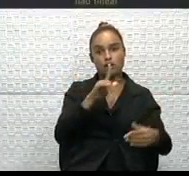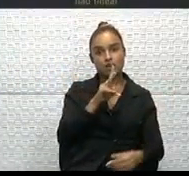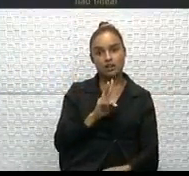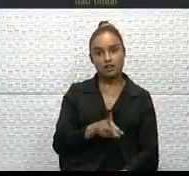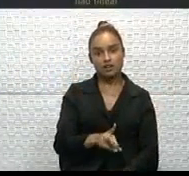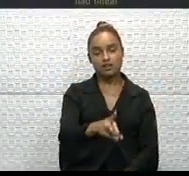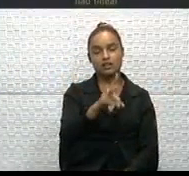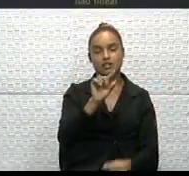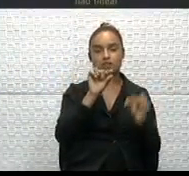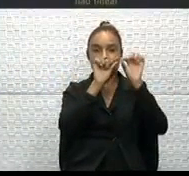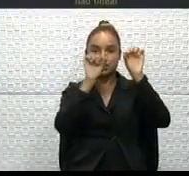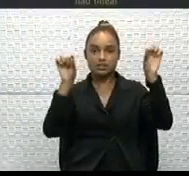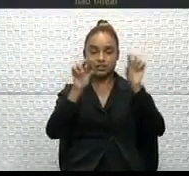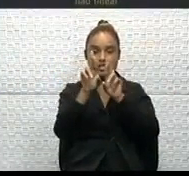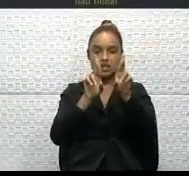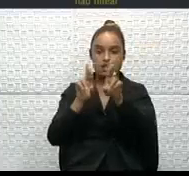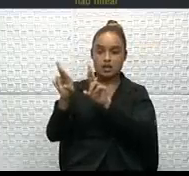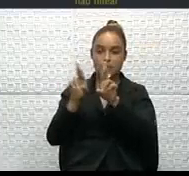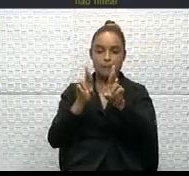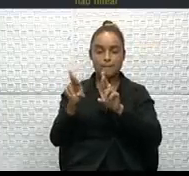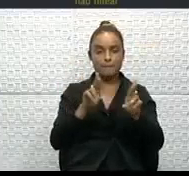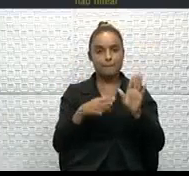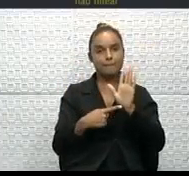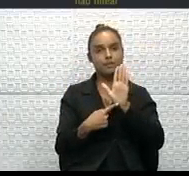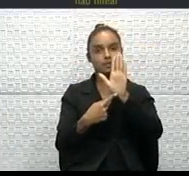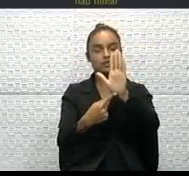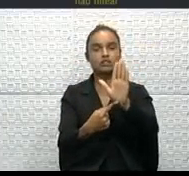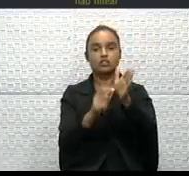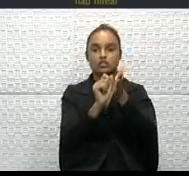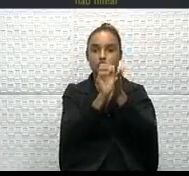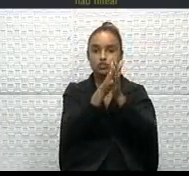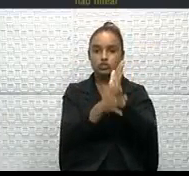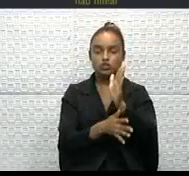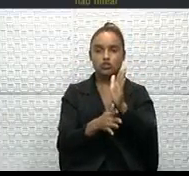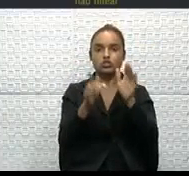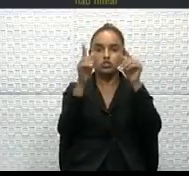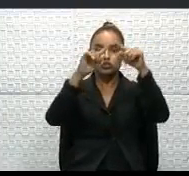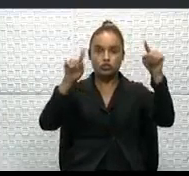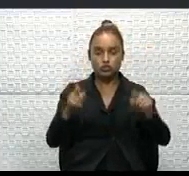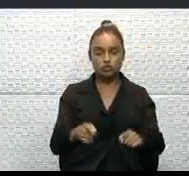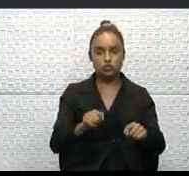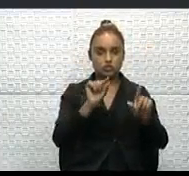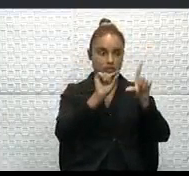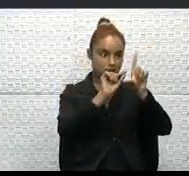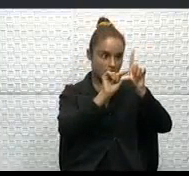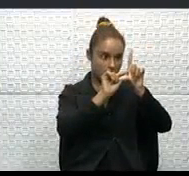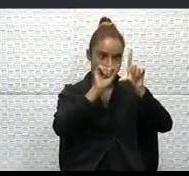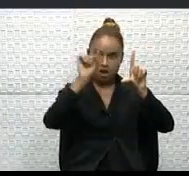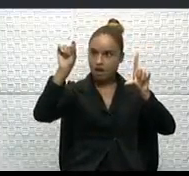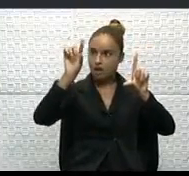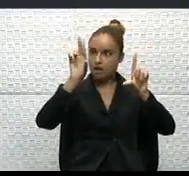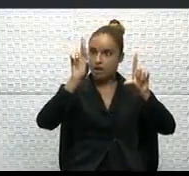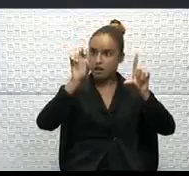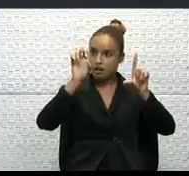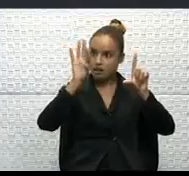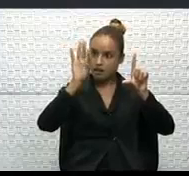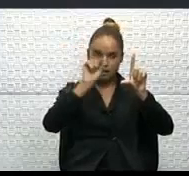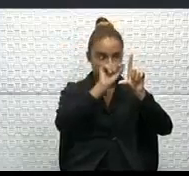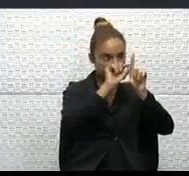relação entre as variáveis pode ser representada geometricamente por meio de uma reta. Se falamos que uma correlação